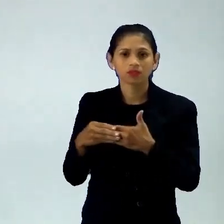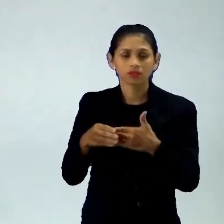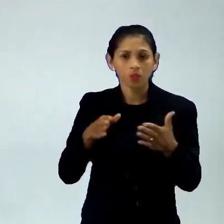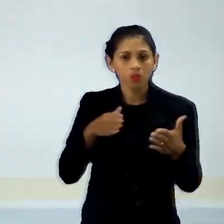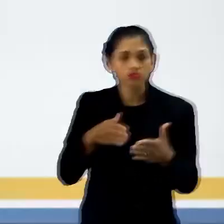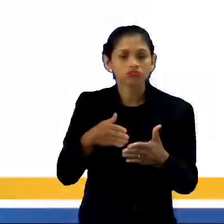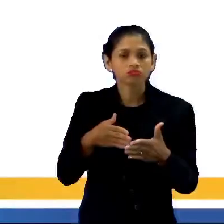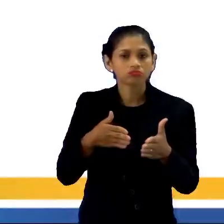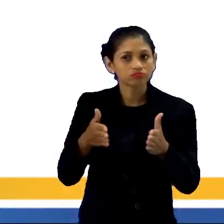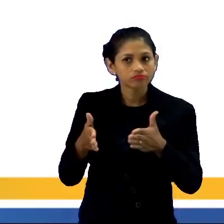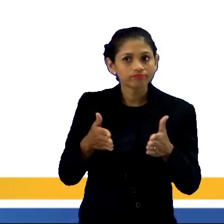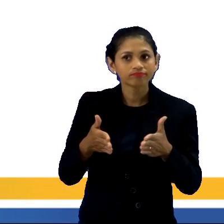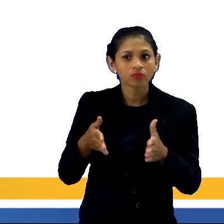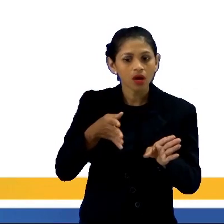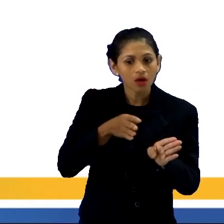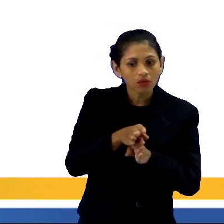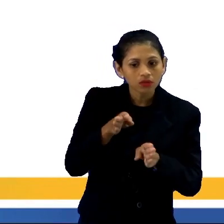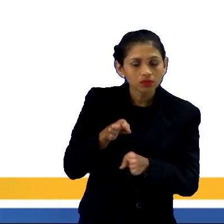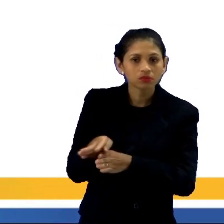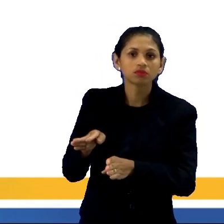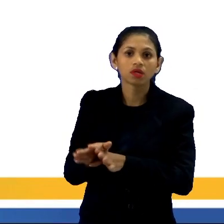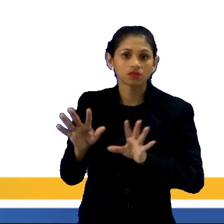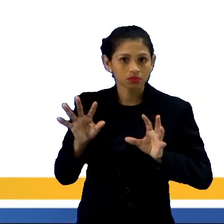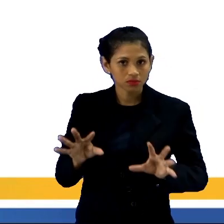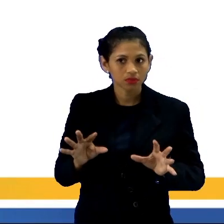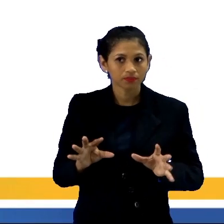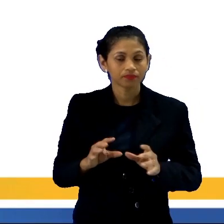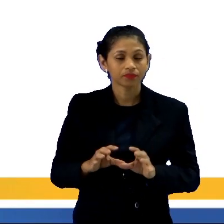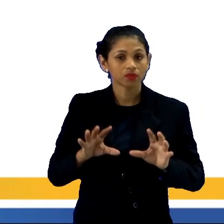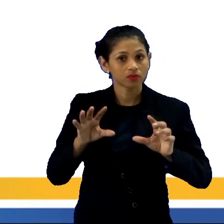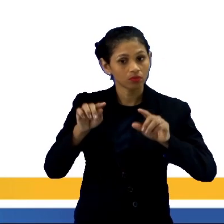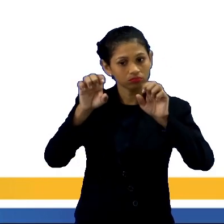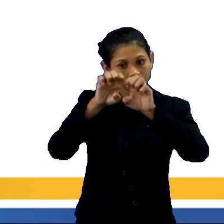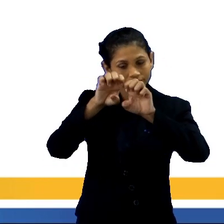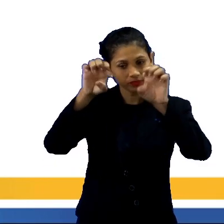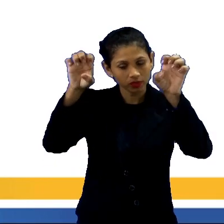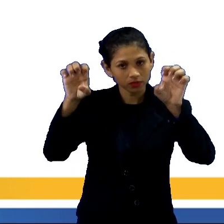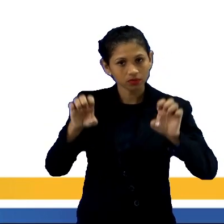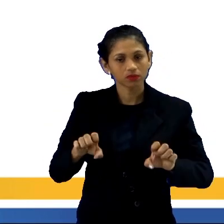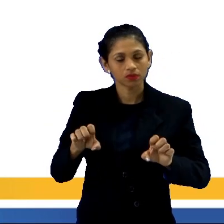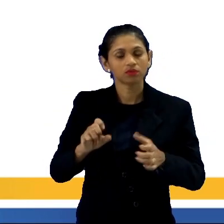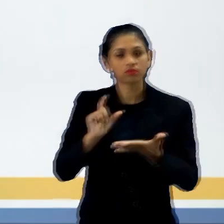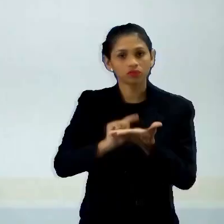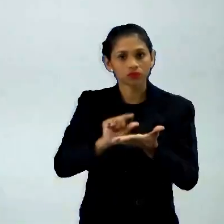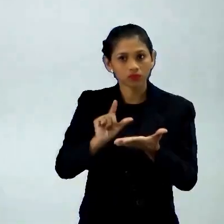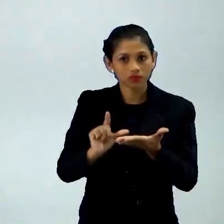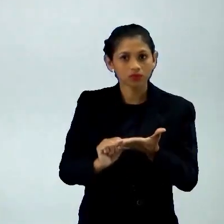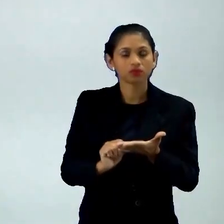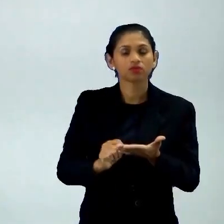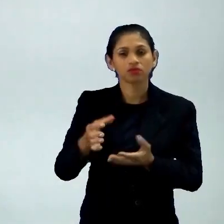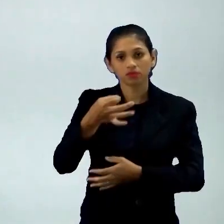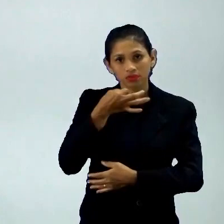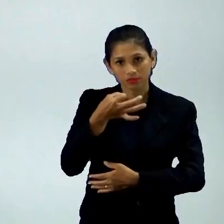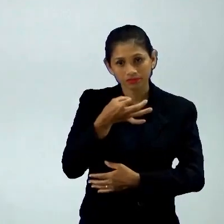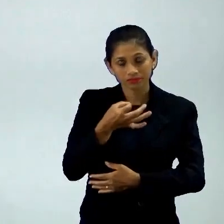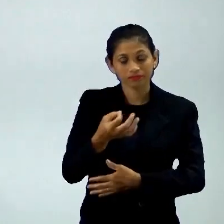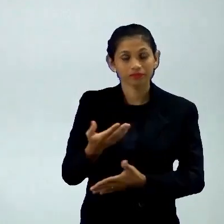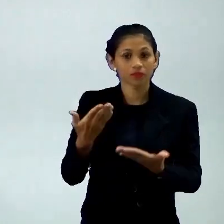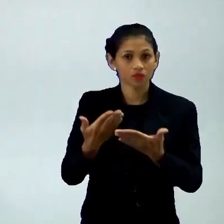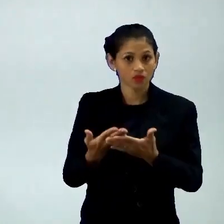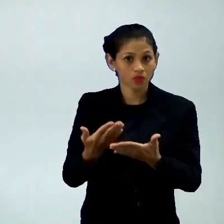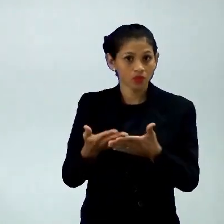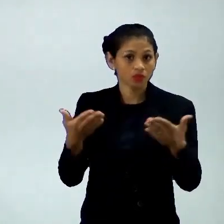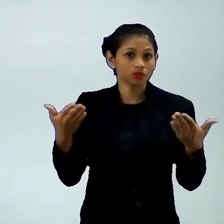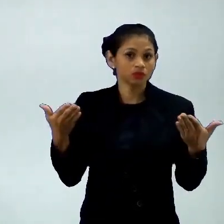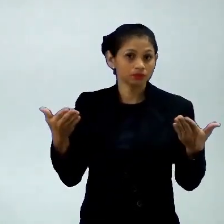para aquilo. Tá bom, gente? Então, esse é o modelo de uma estrutura do artigo de opinião. E é isso, hoje nós